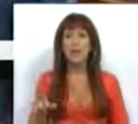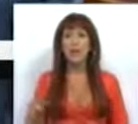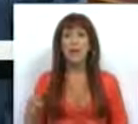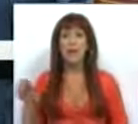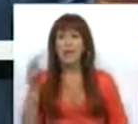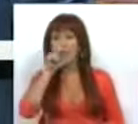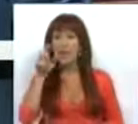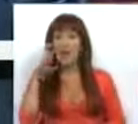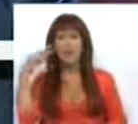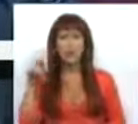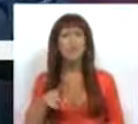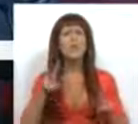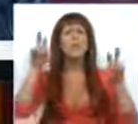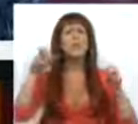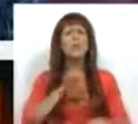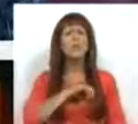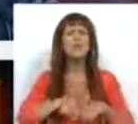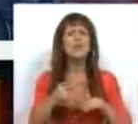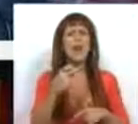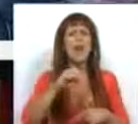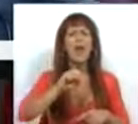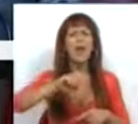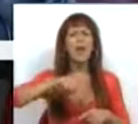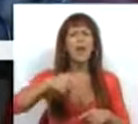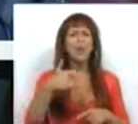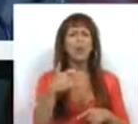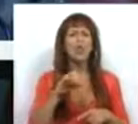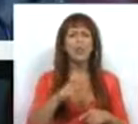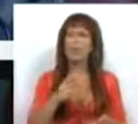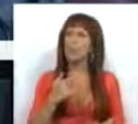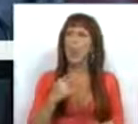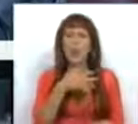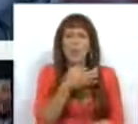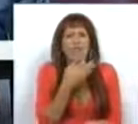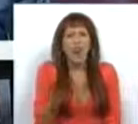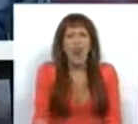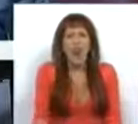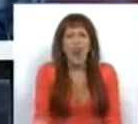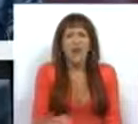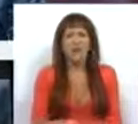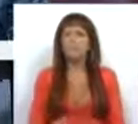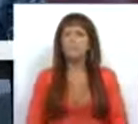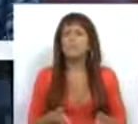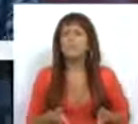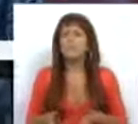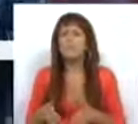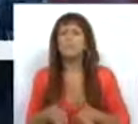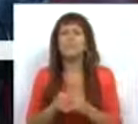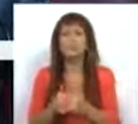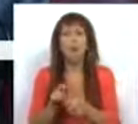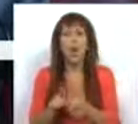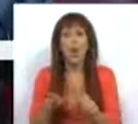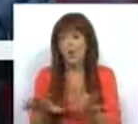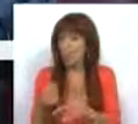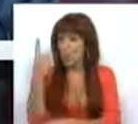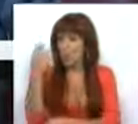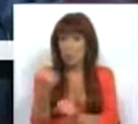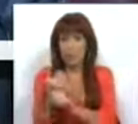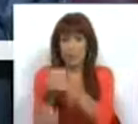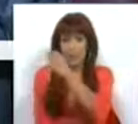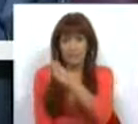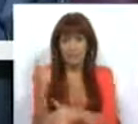natural, tema em relação ao qual o Sr. Deputado Agostinho Lopes quase acabaria por não tocar, o caminho a seguir é justamente aquele de um grupo de